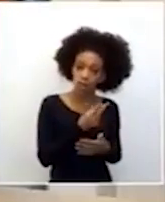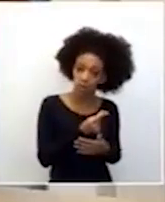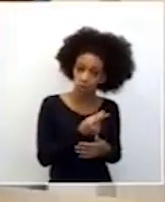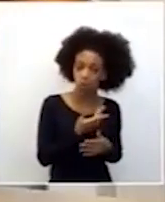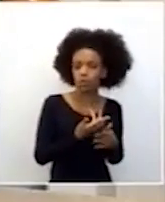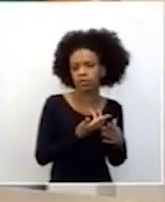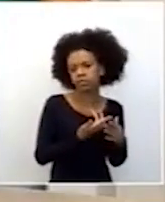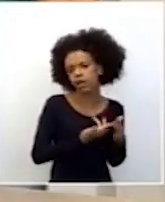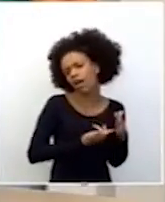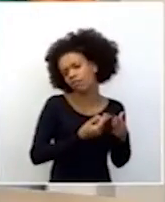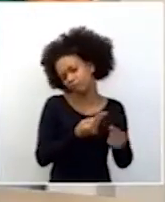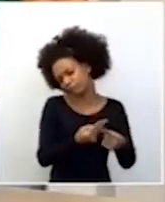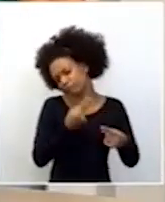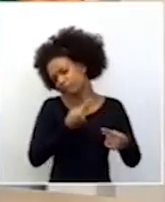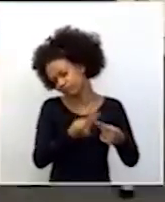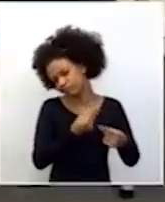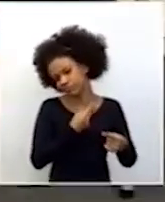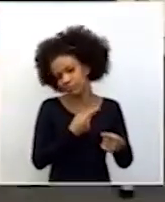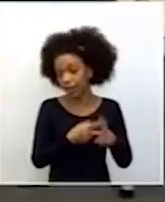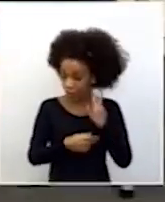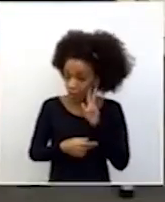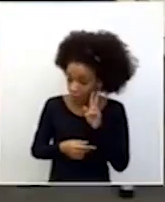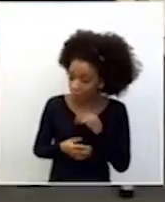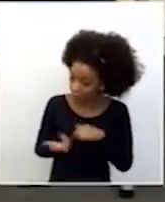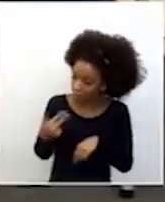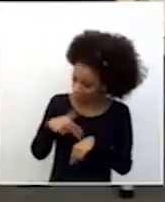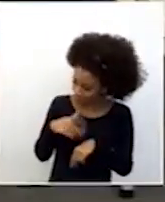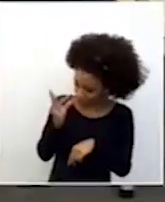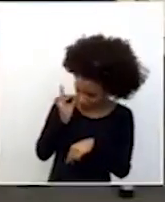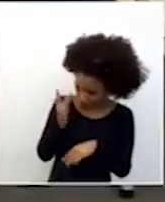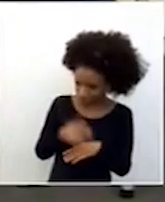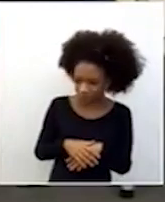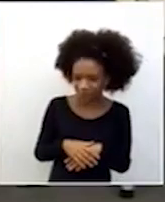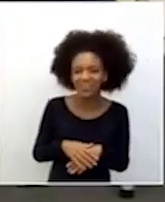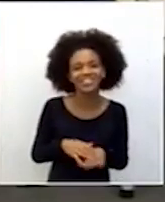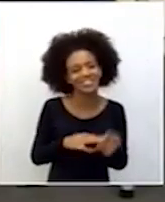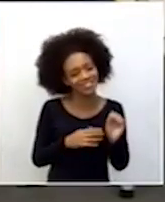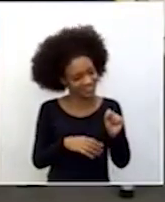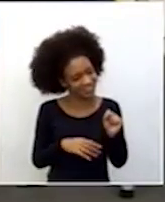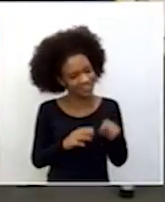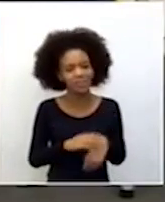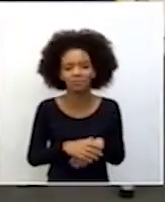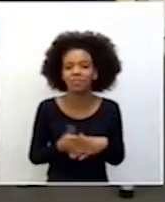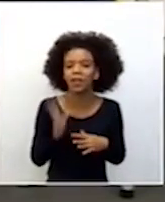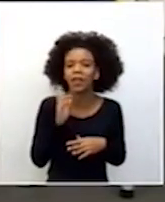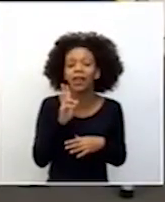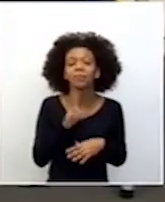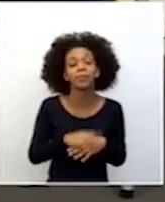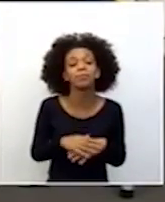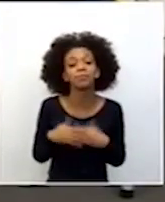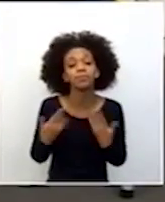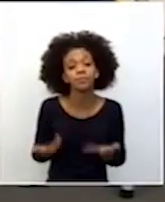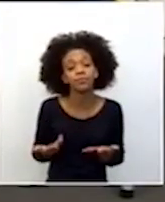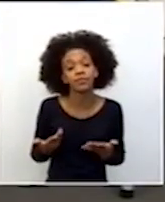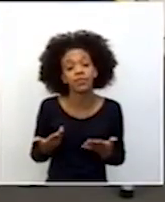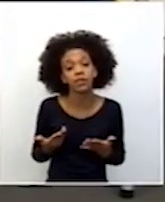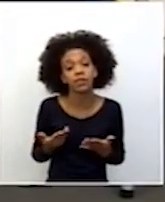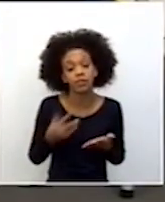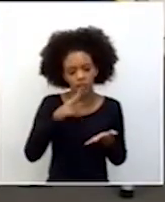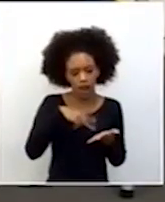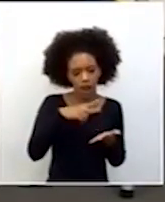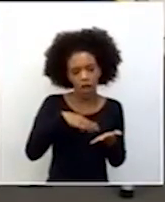deu lá 2 semanas atrás. 2 semanas atrás. Eu lembro, eu estava aqui também. Você estava. É isso. Vamos lá, então. Lembro dela. Muito bem, aquela que a gente leu o